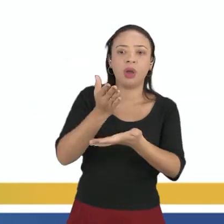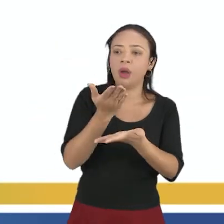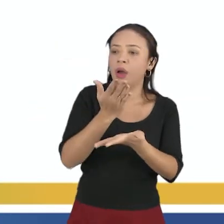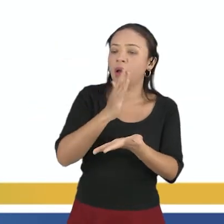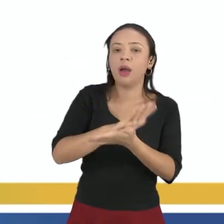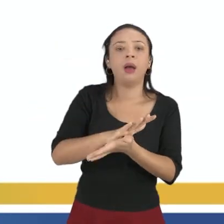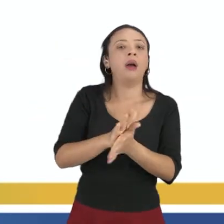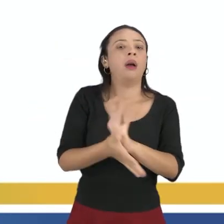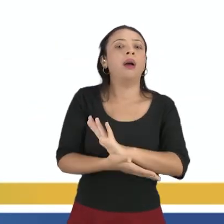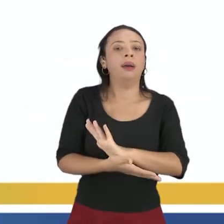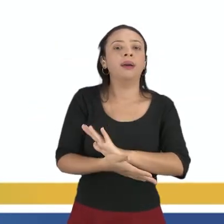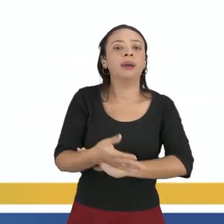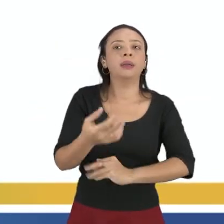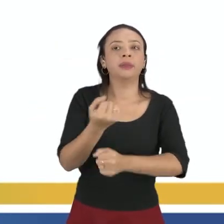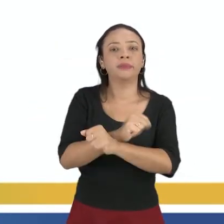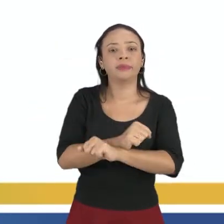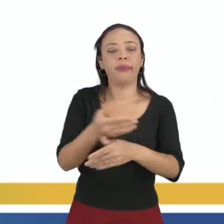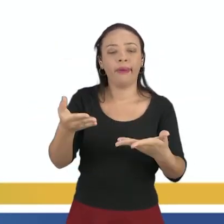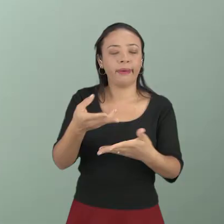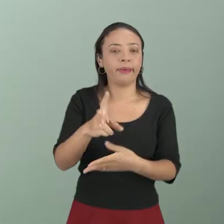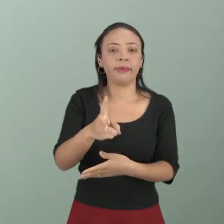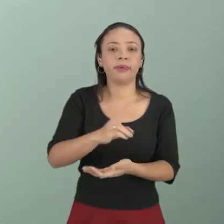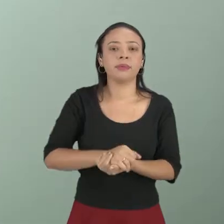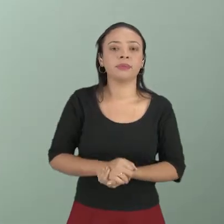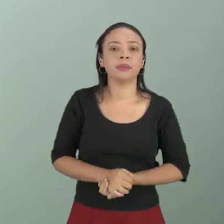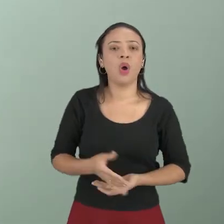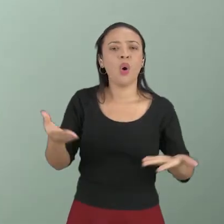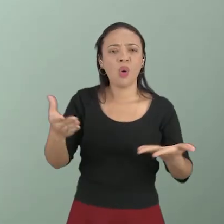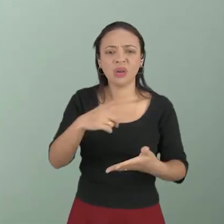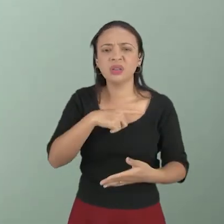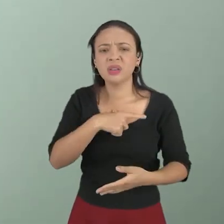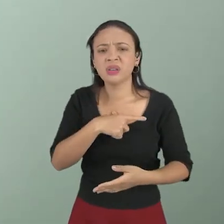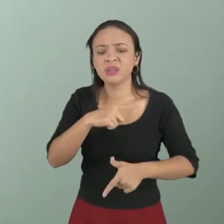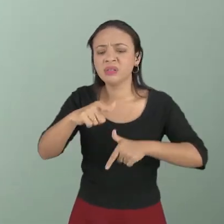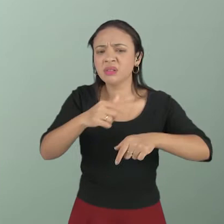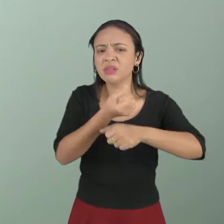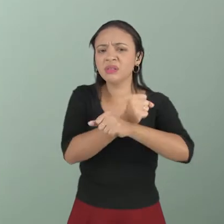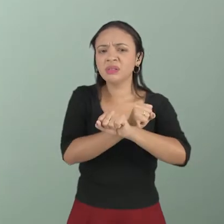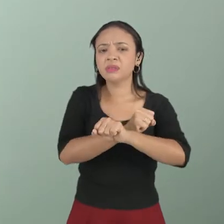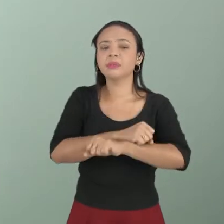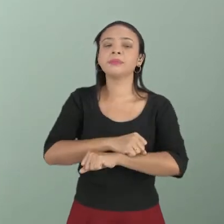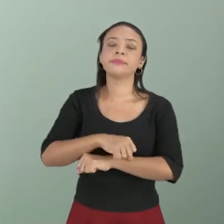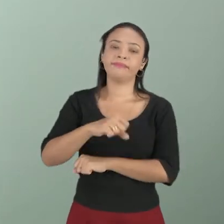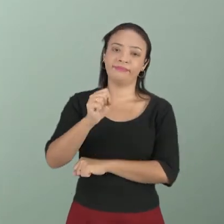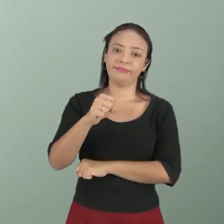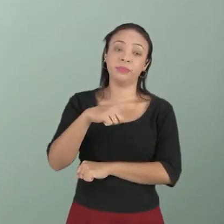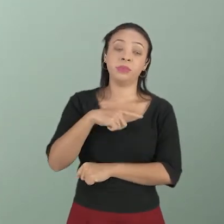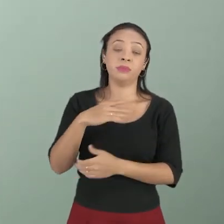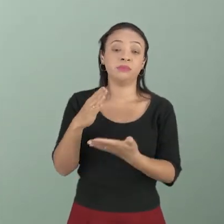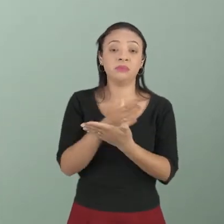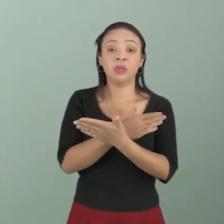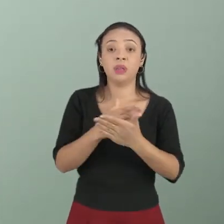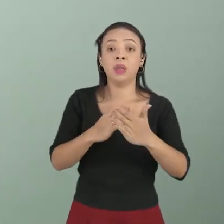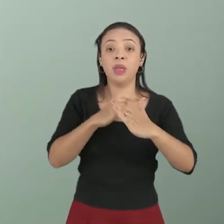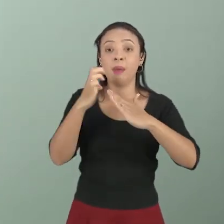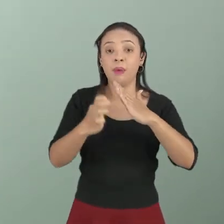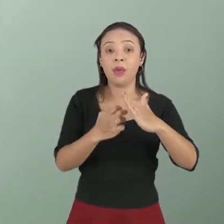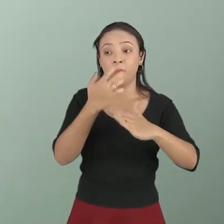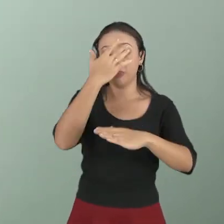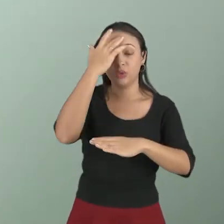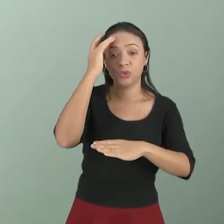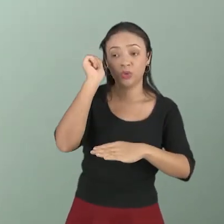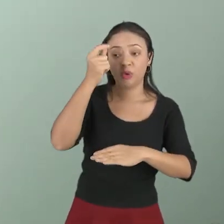Mas será que ainda existe trabalho escravo? Sim, ainda existe trabalho escravo, quando algumas empresas fazem a pessoa